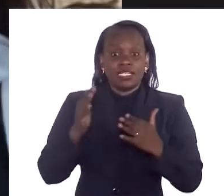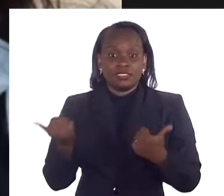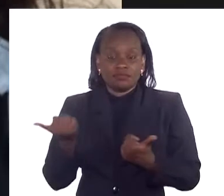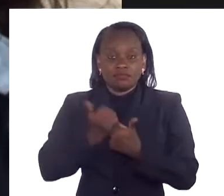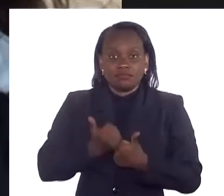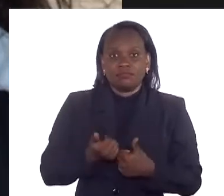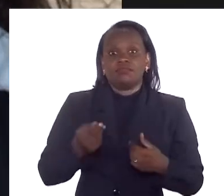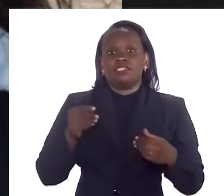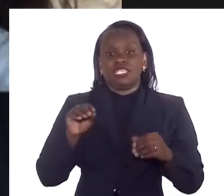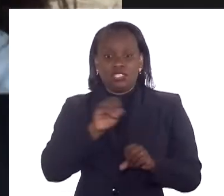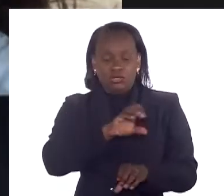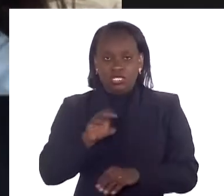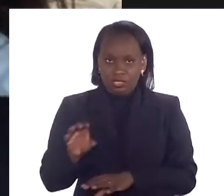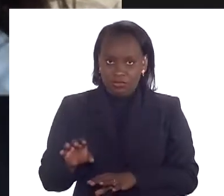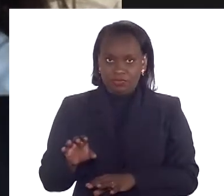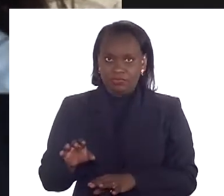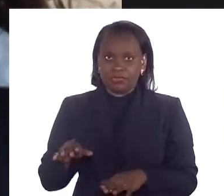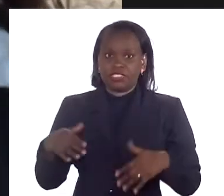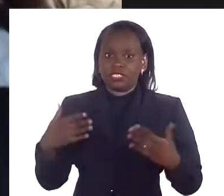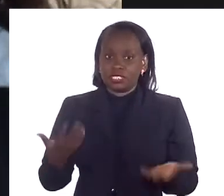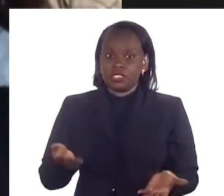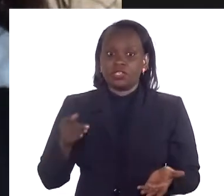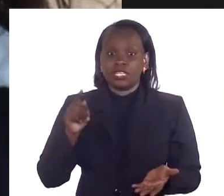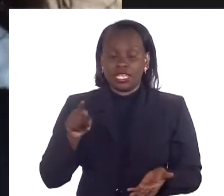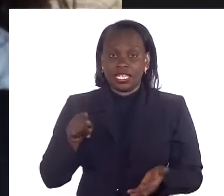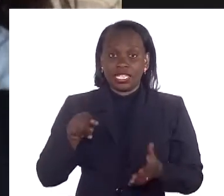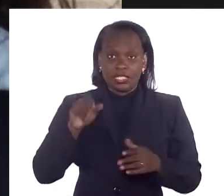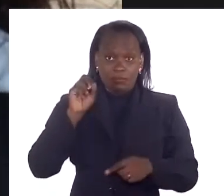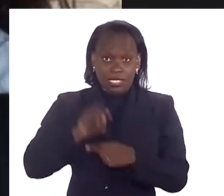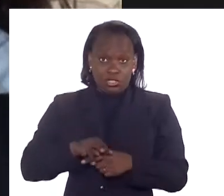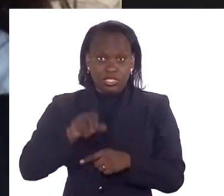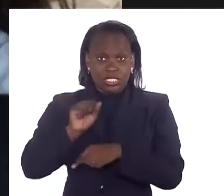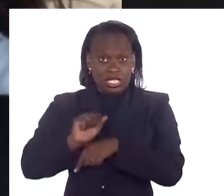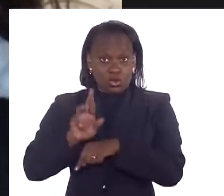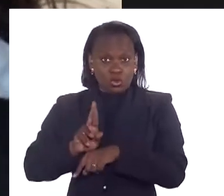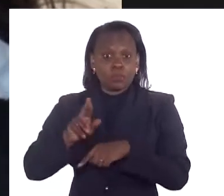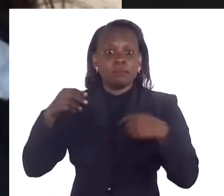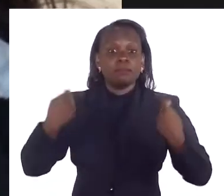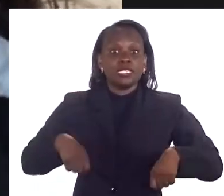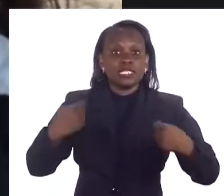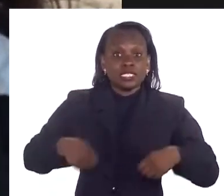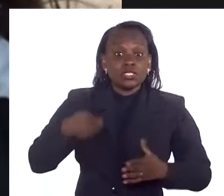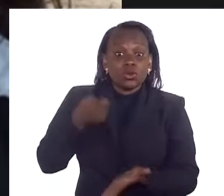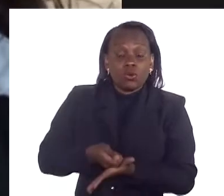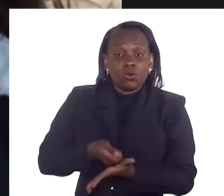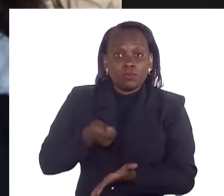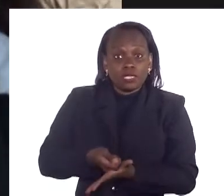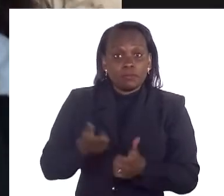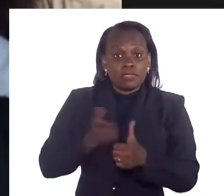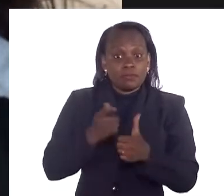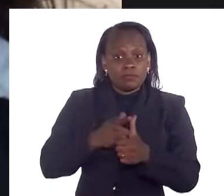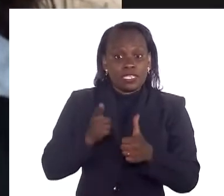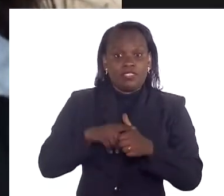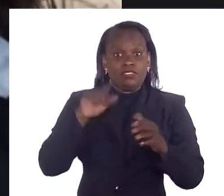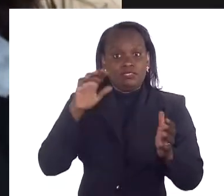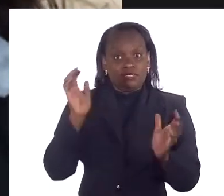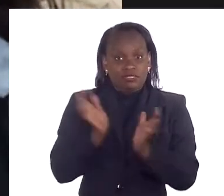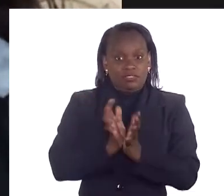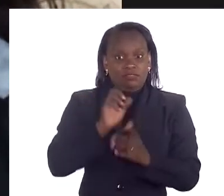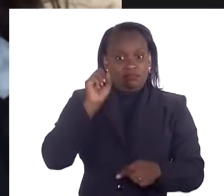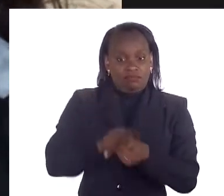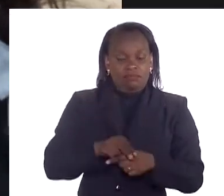complementar ou suplementar à educação, né? Tanto que, para estar matriculado na sala de recursos, é exigência que, antes de tudo, ele